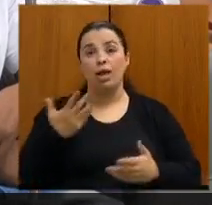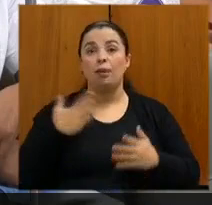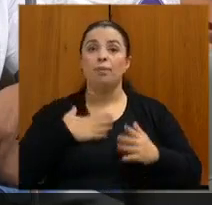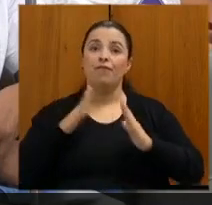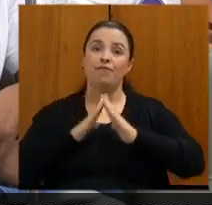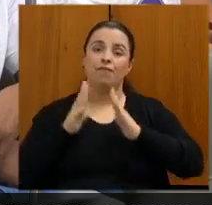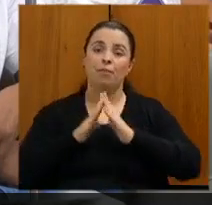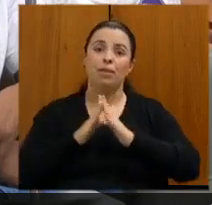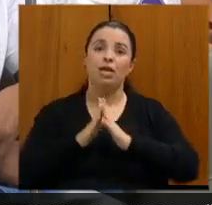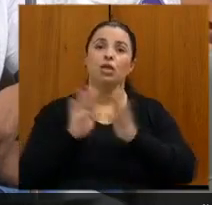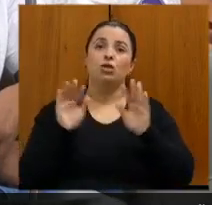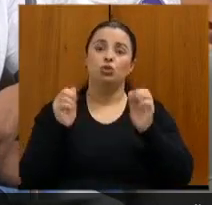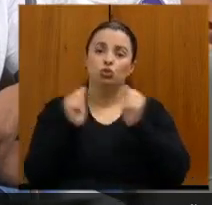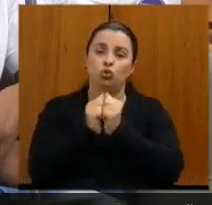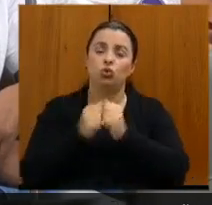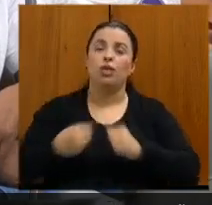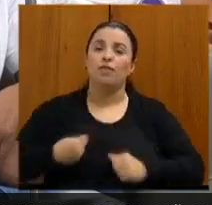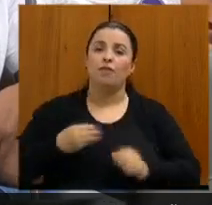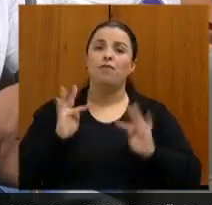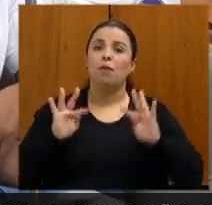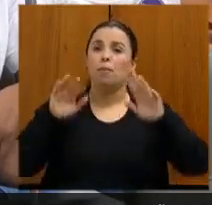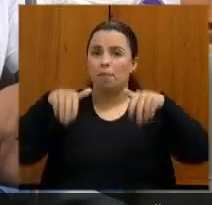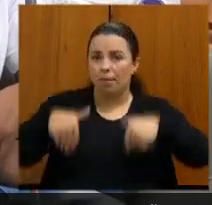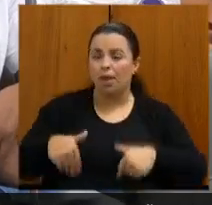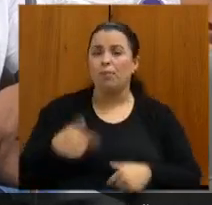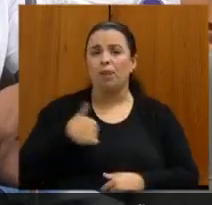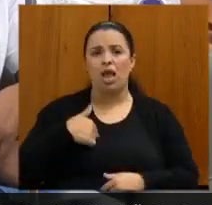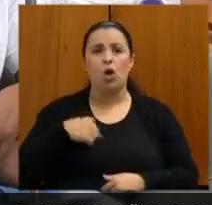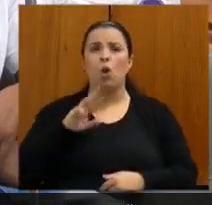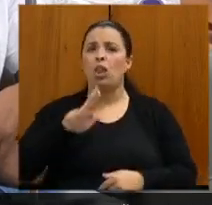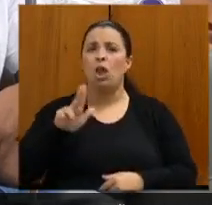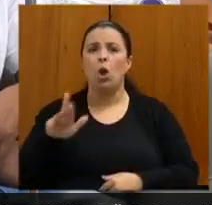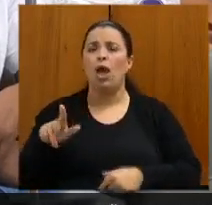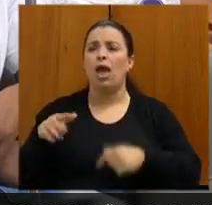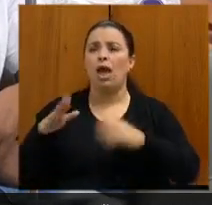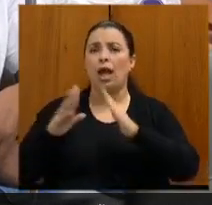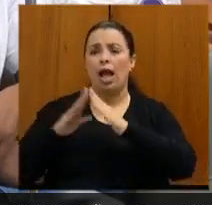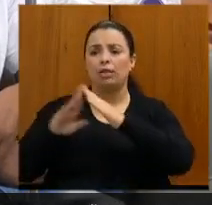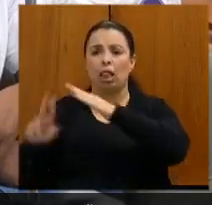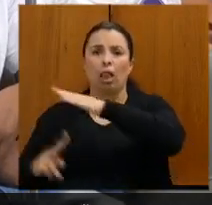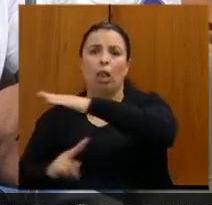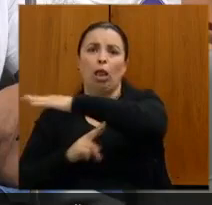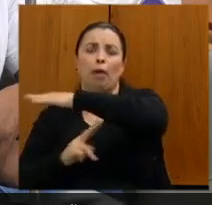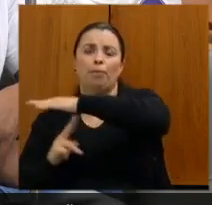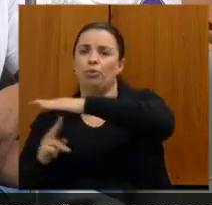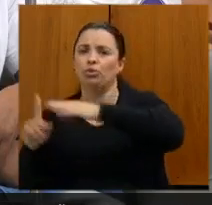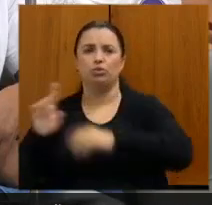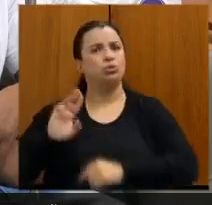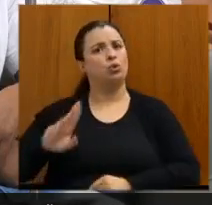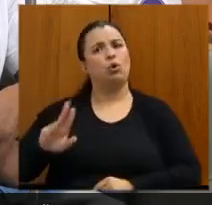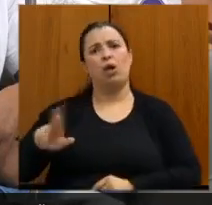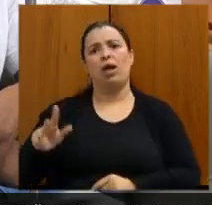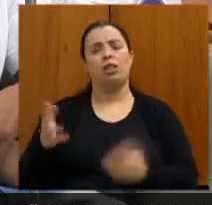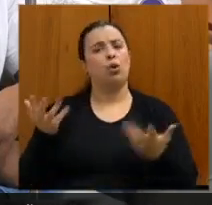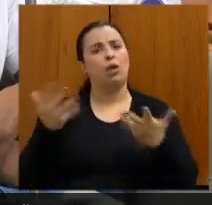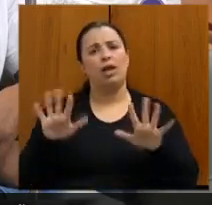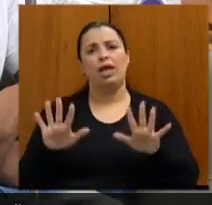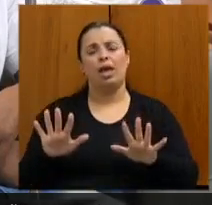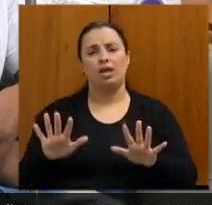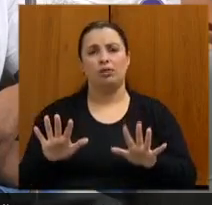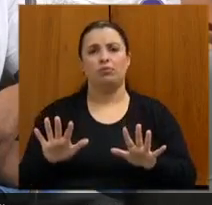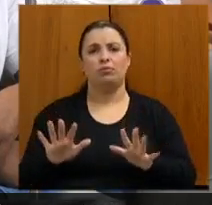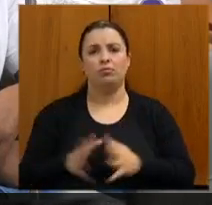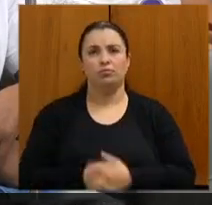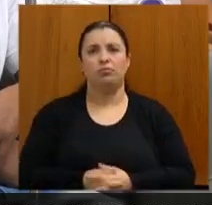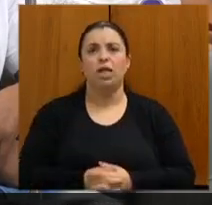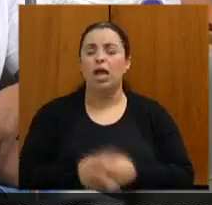viver bem com minha família para não ser mais um morador devagar ponte porque se isso não acontecer o que vai acontecer é